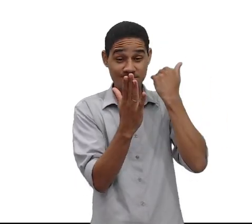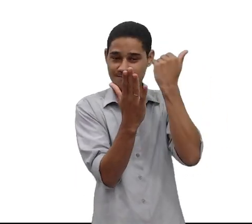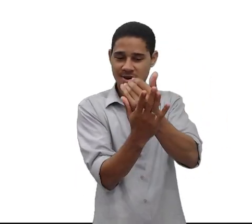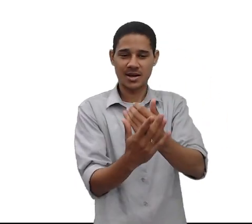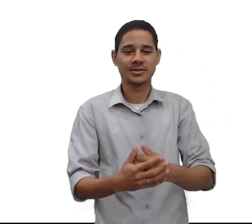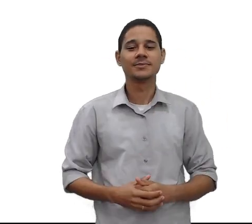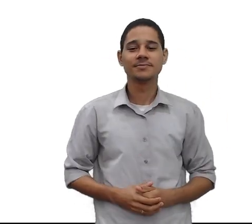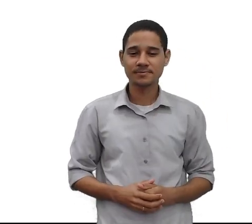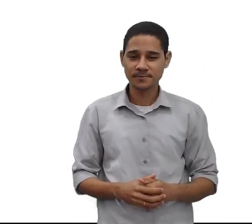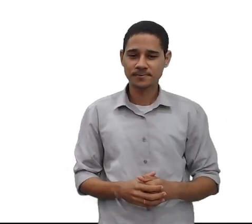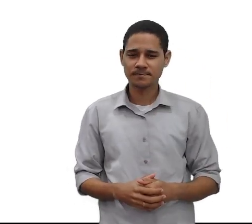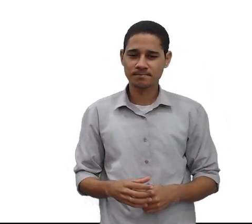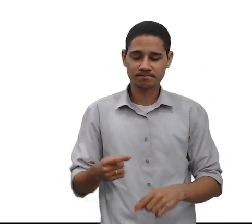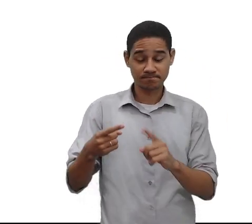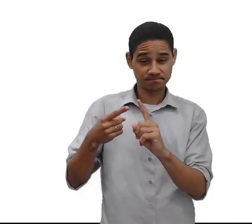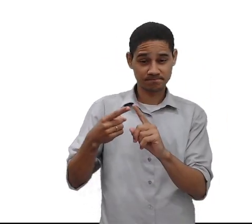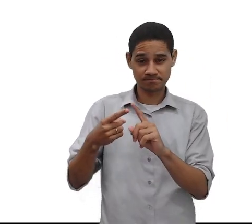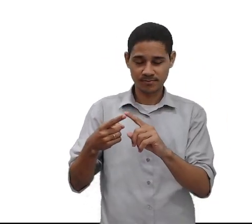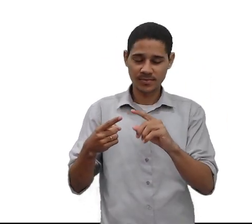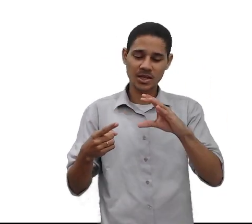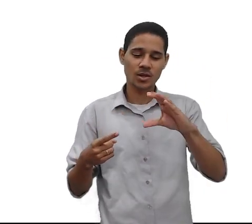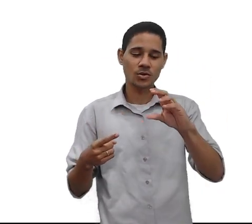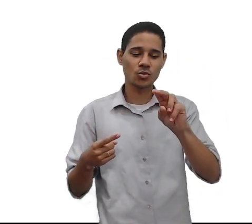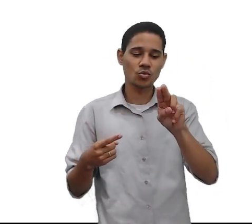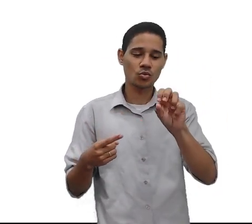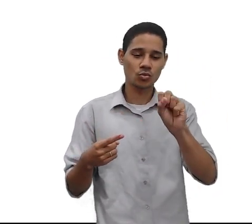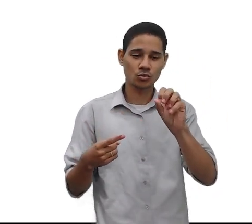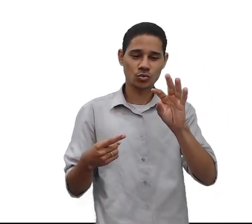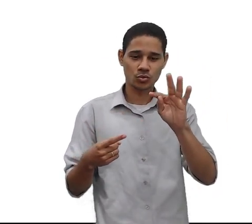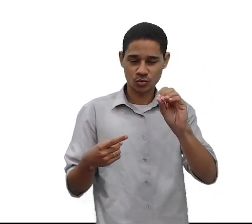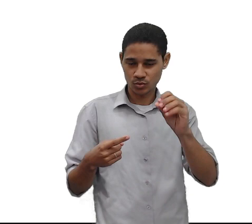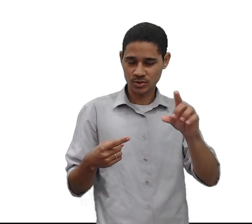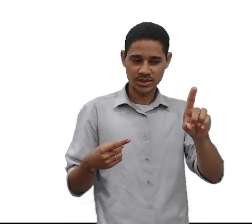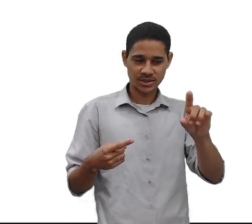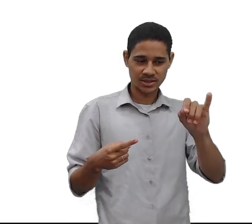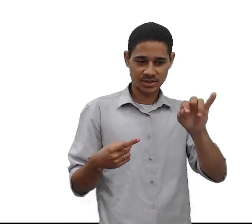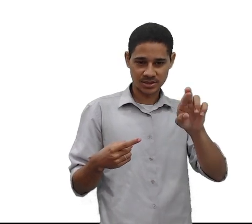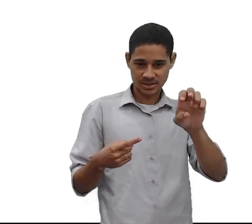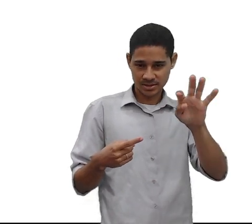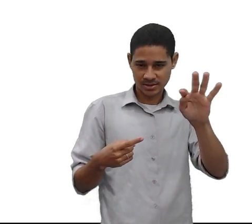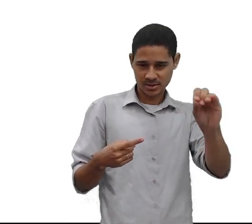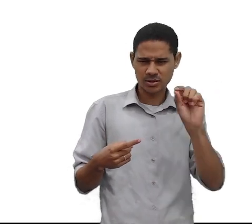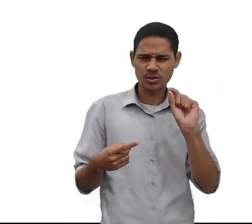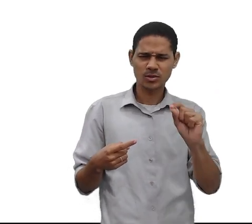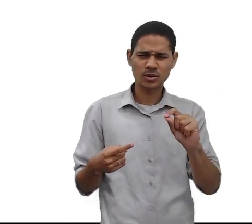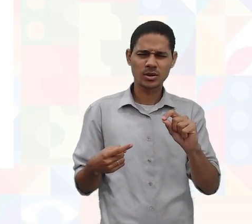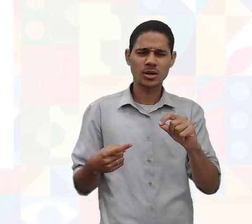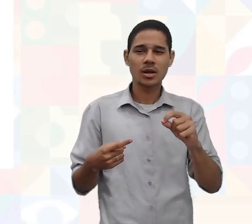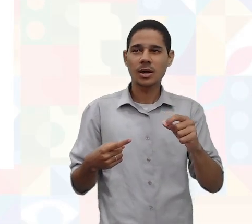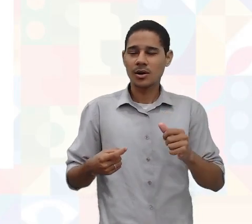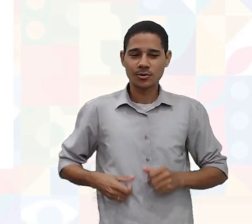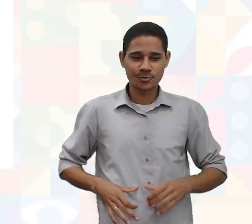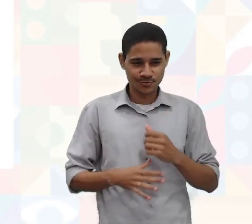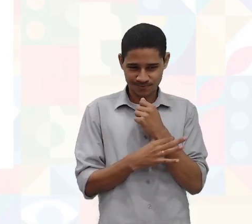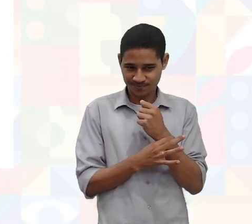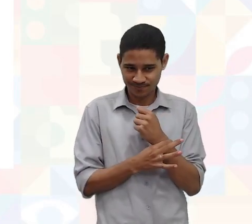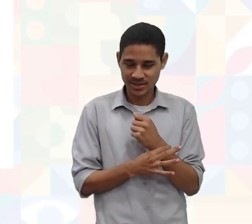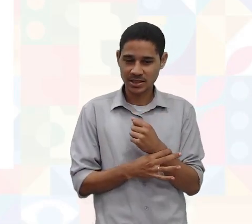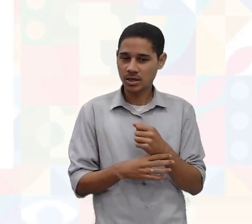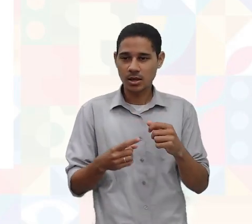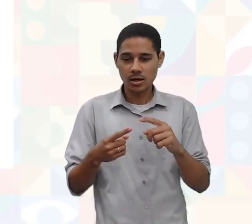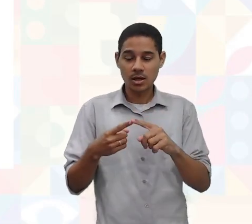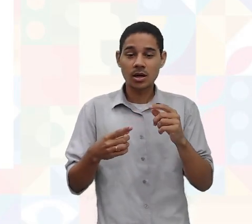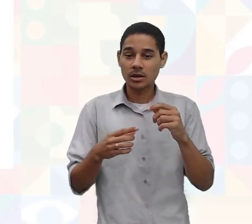Bom, os custos diretos, também conhecidos como os custos segurados, são os gastos imediatos e diretos